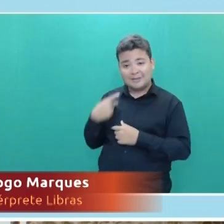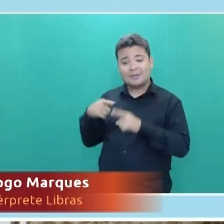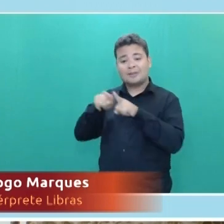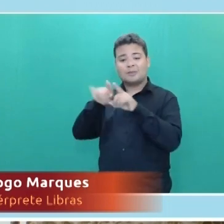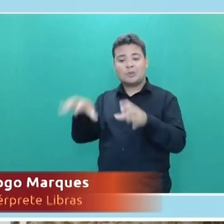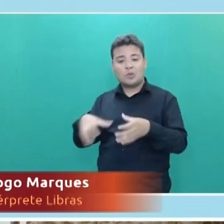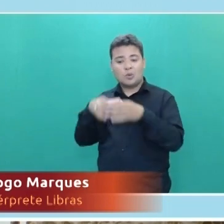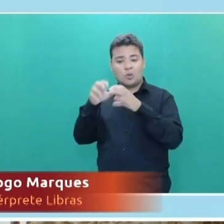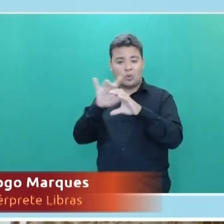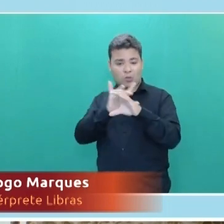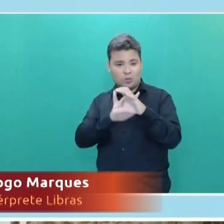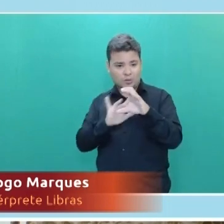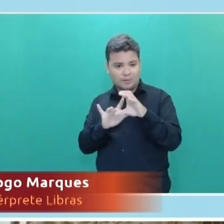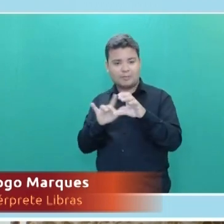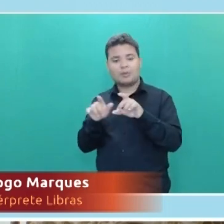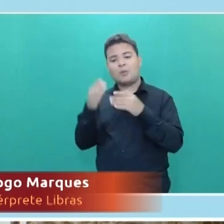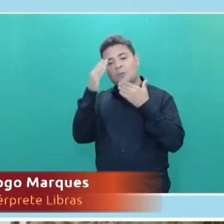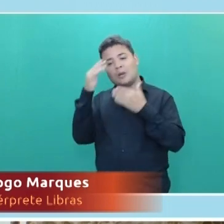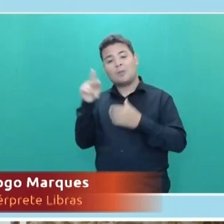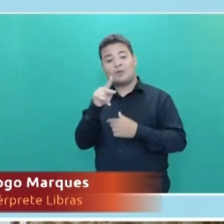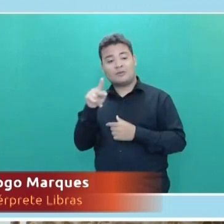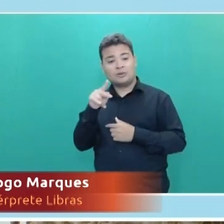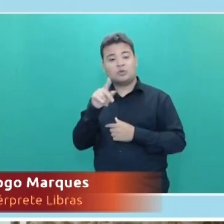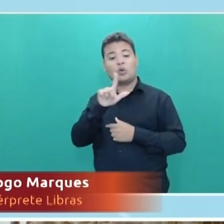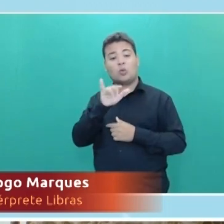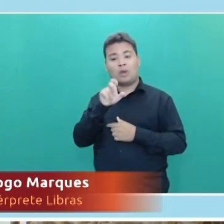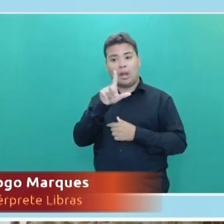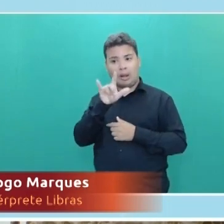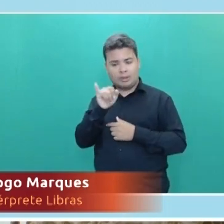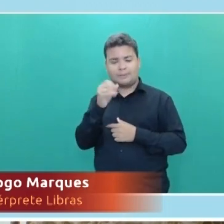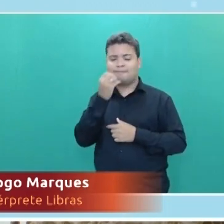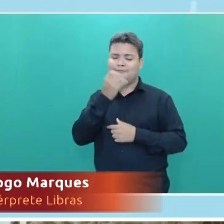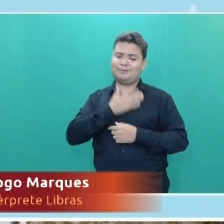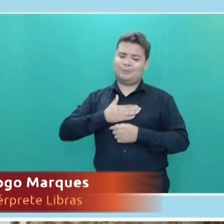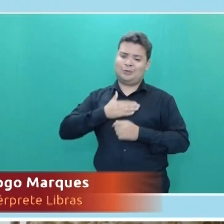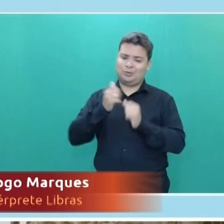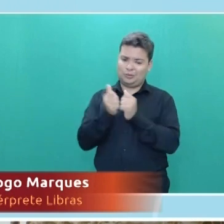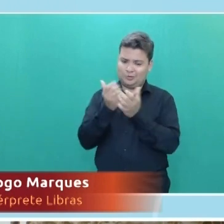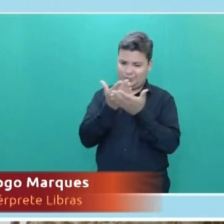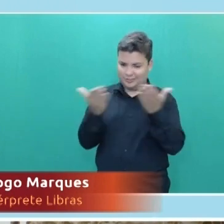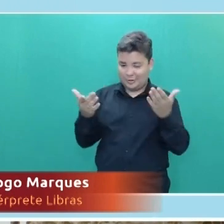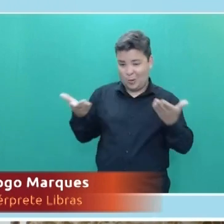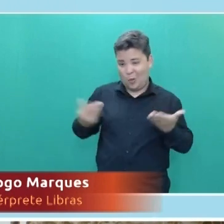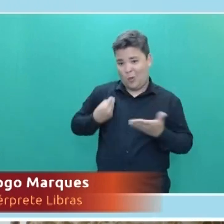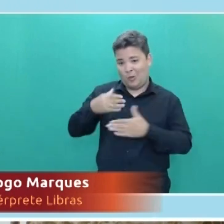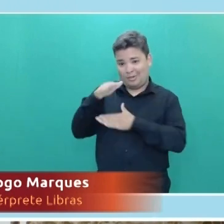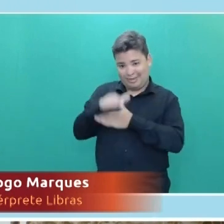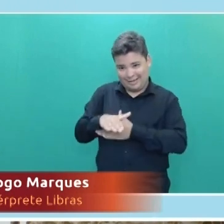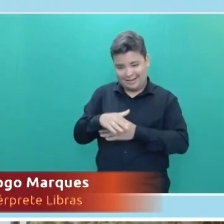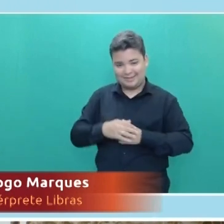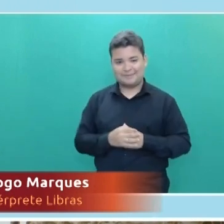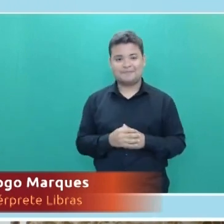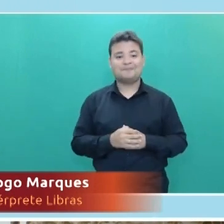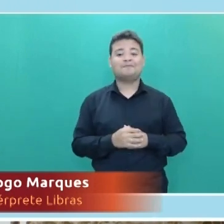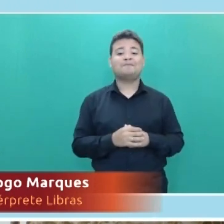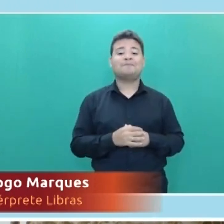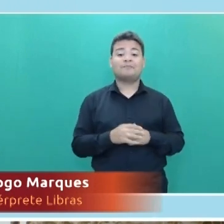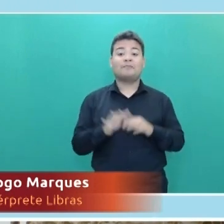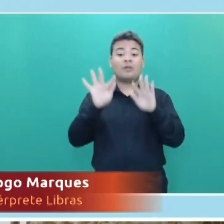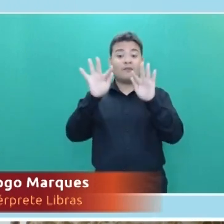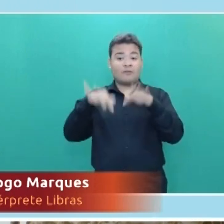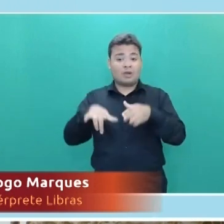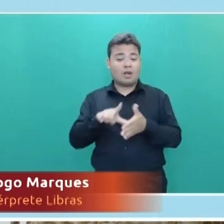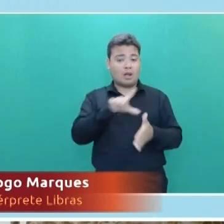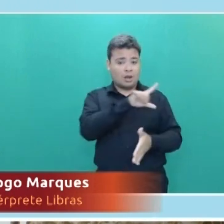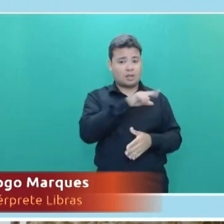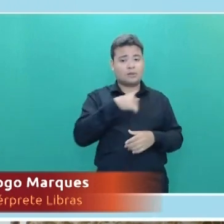Obrigado, professora Lueli. Foi um prazer estar aqui com vocês essa tarde, viu? E antes da gente finalizar, só vou te falar